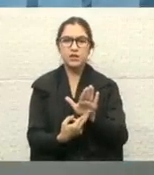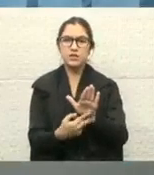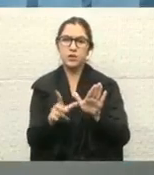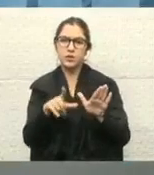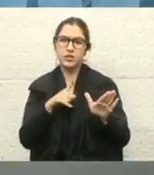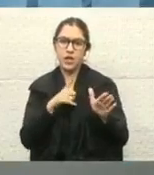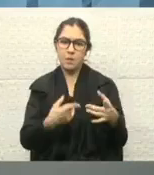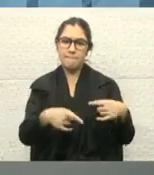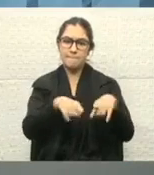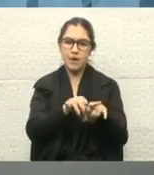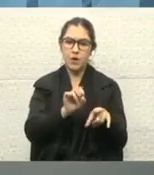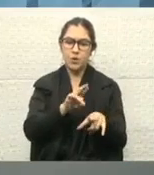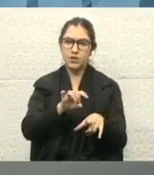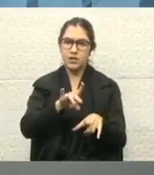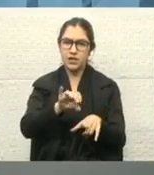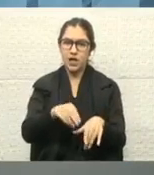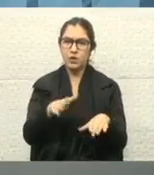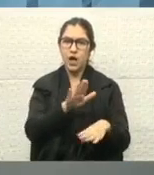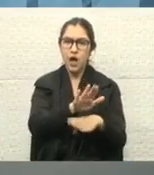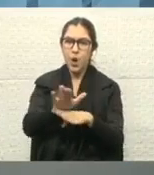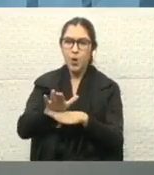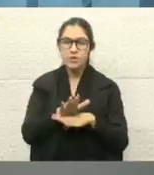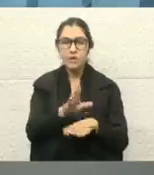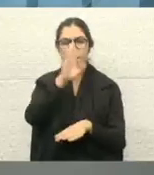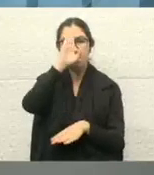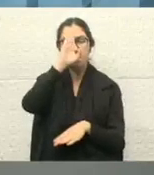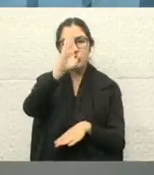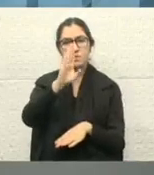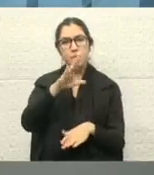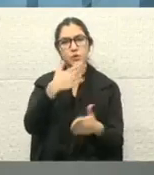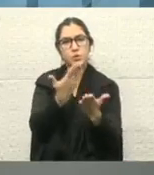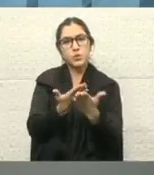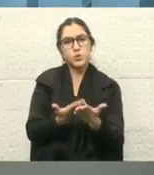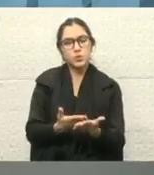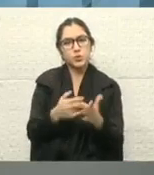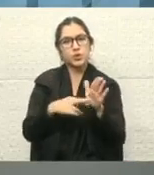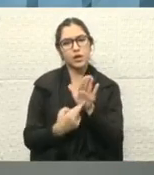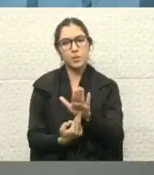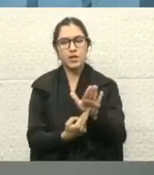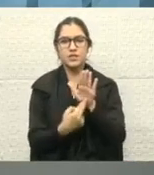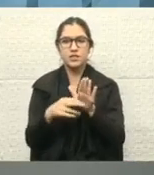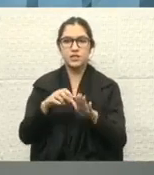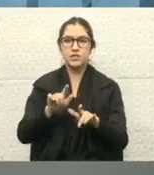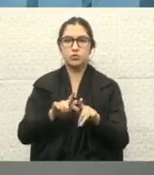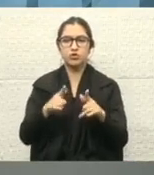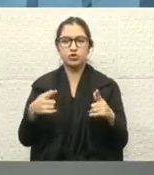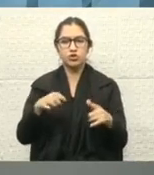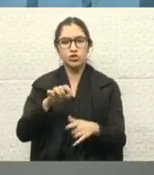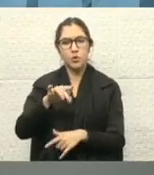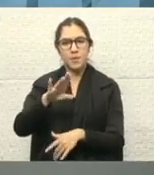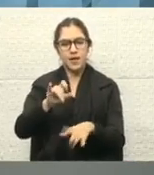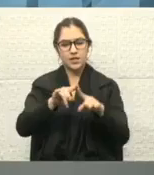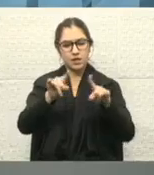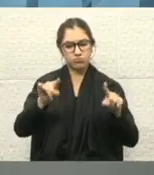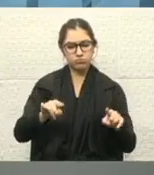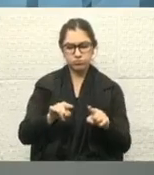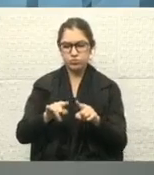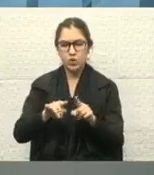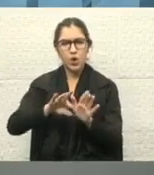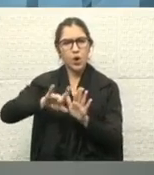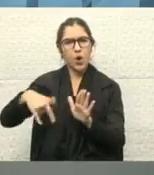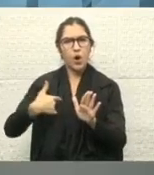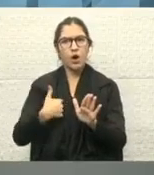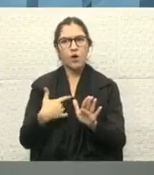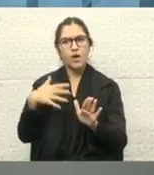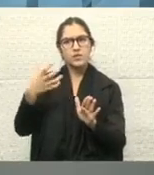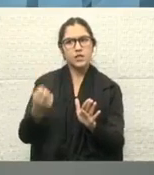par ordenado, que vai nos auxiliar principalmente no estudo da representação geométrica, ou nós podemos adotar uma